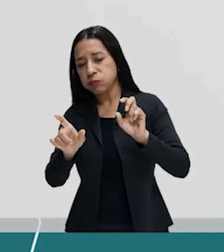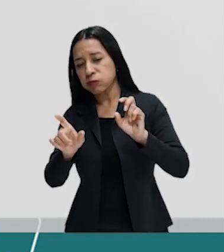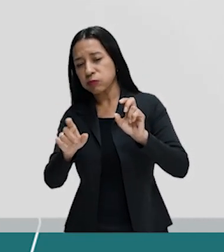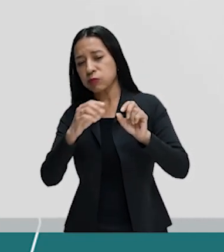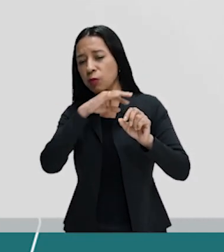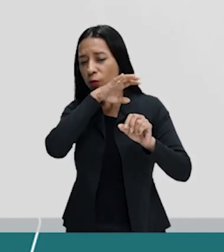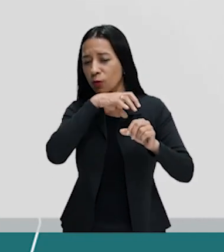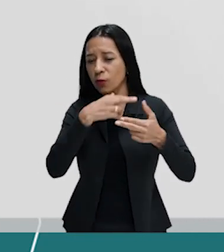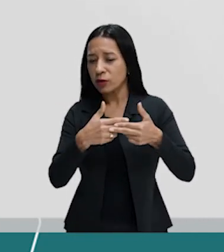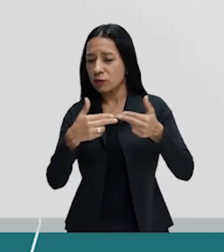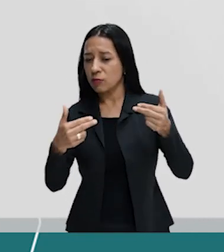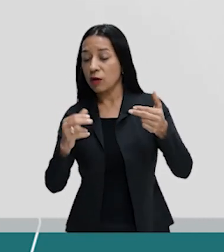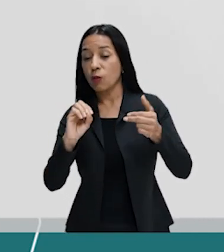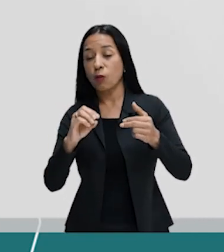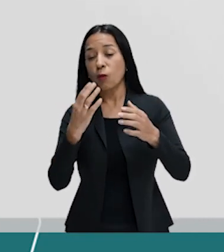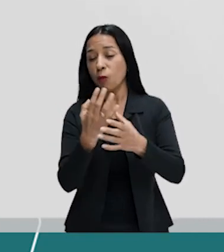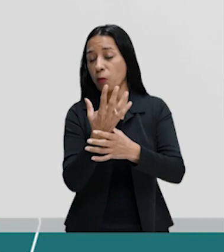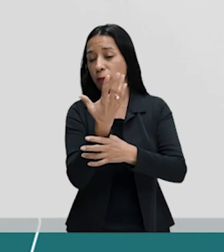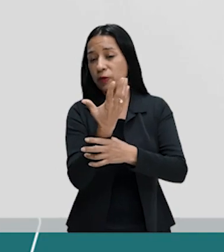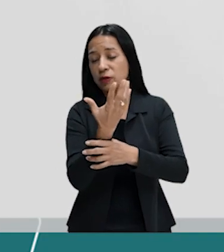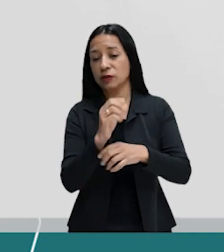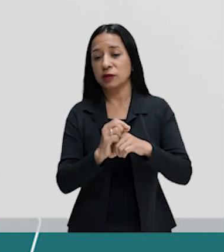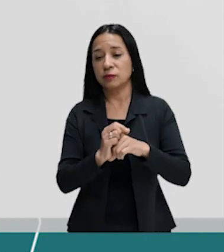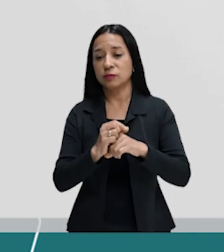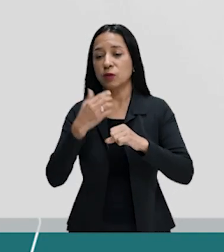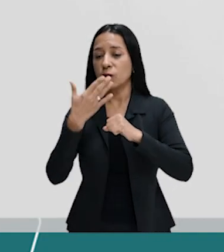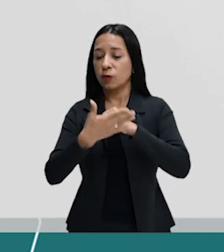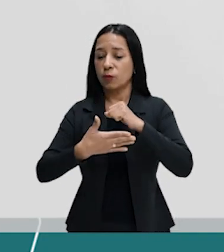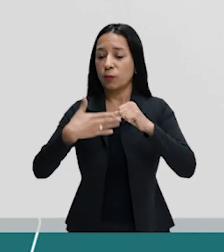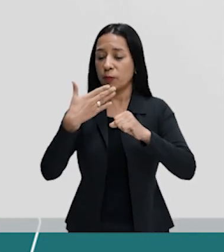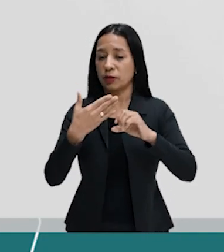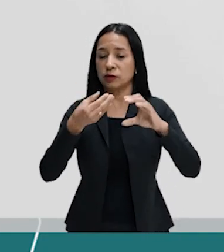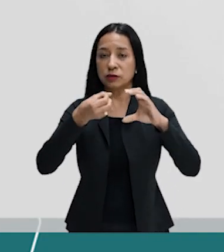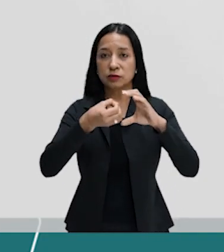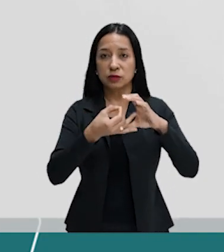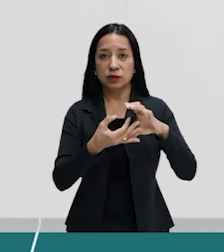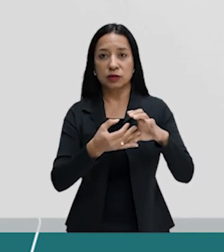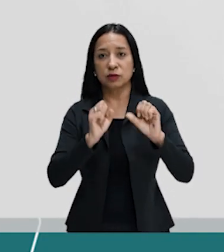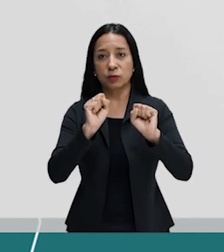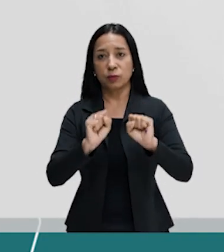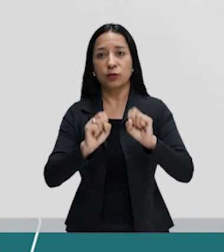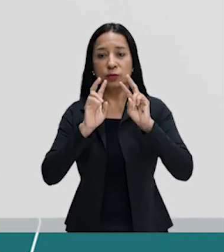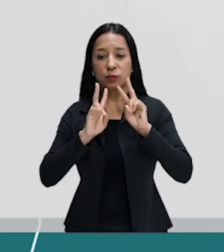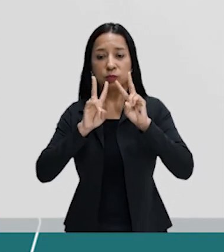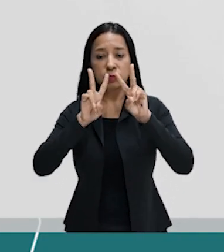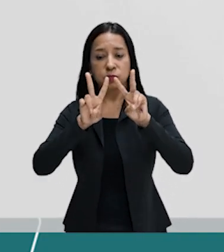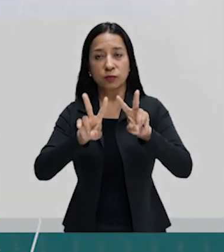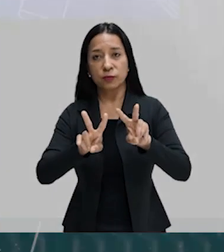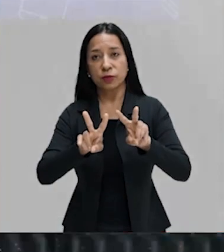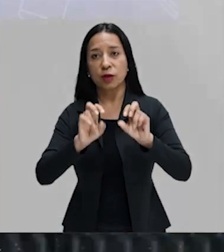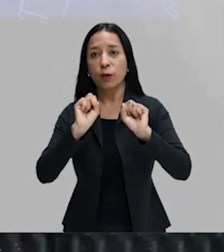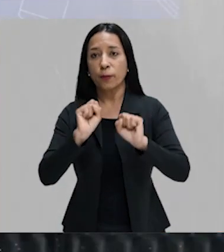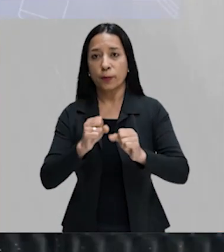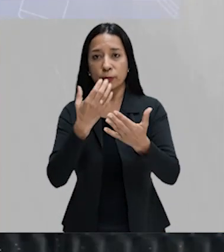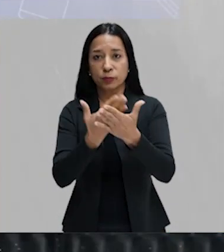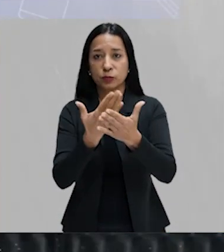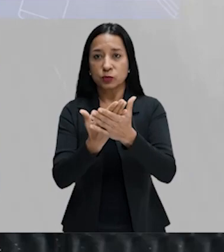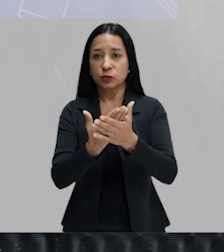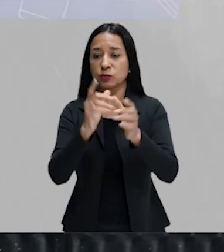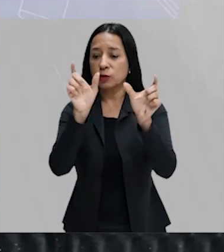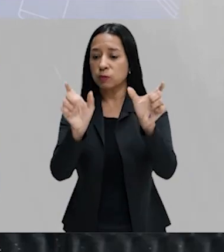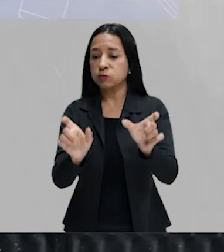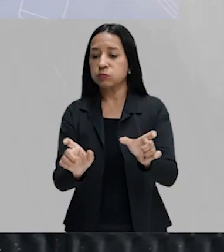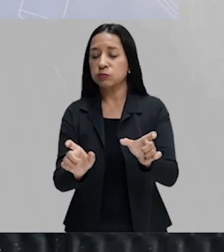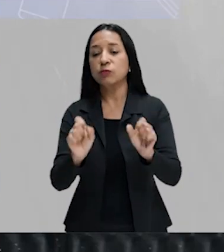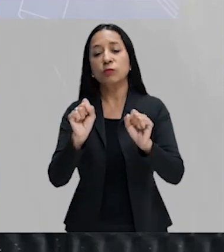que é isso aqui? Aí você, com base nas características que você pode ver e que você pode estudar desse indivíduo, aí você